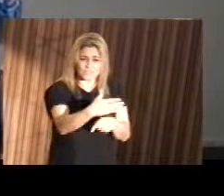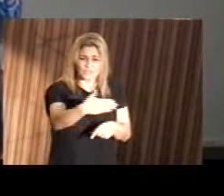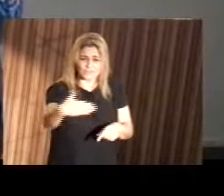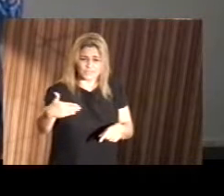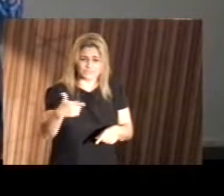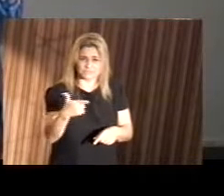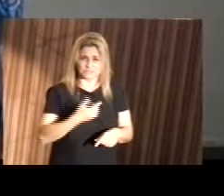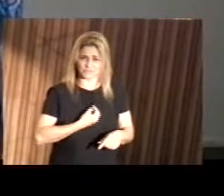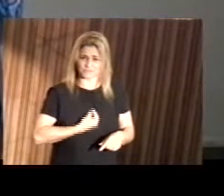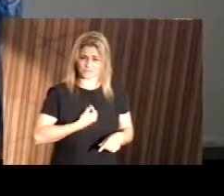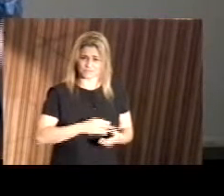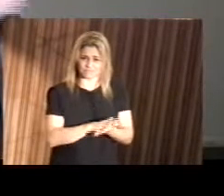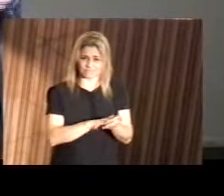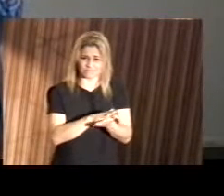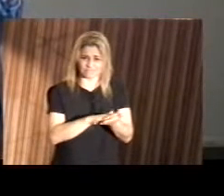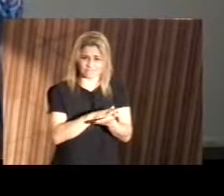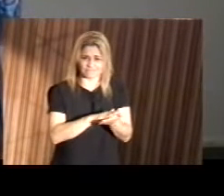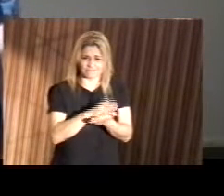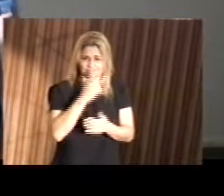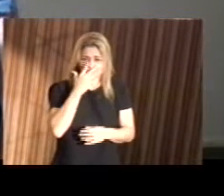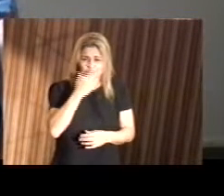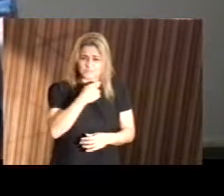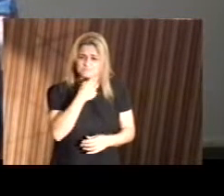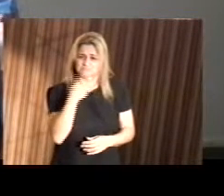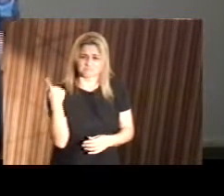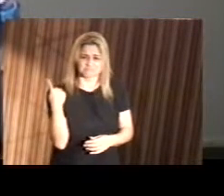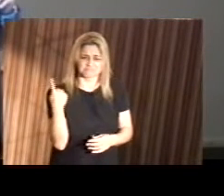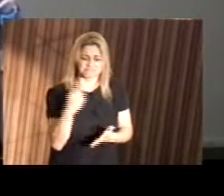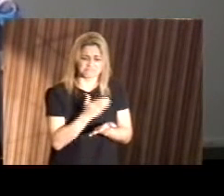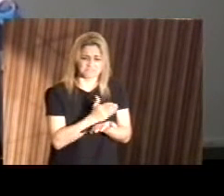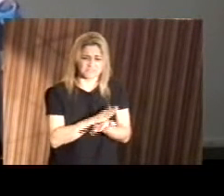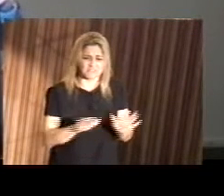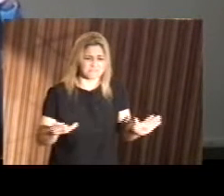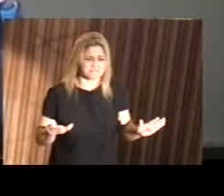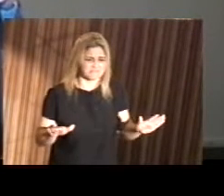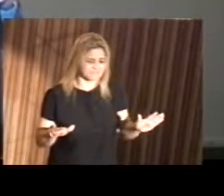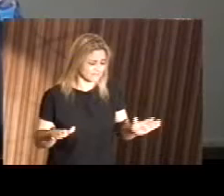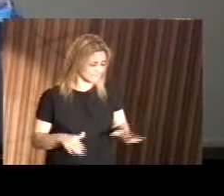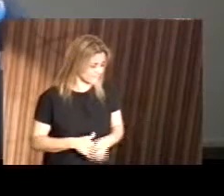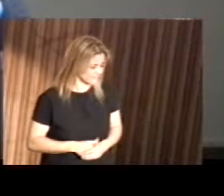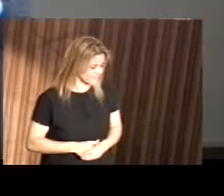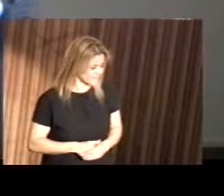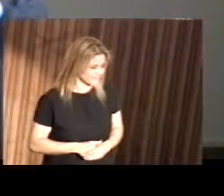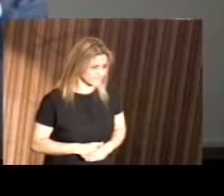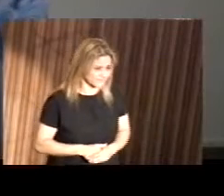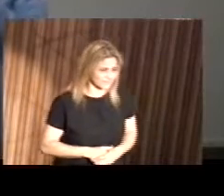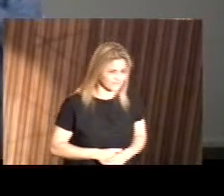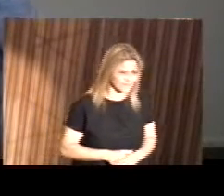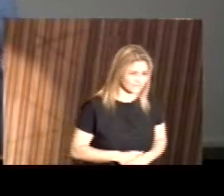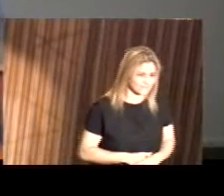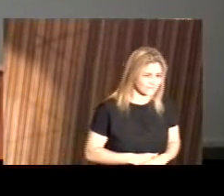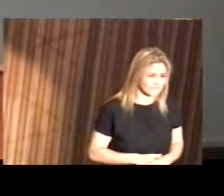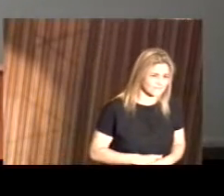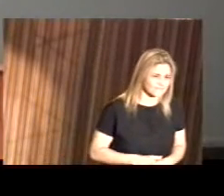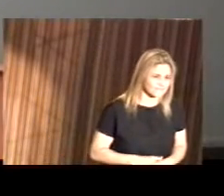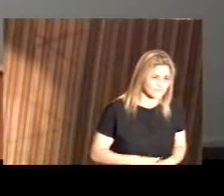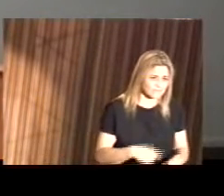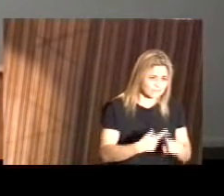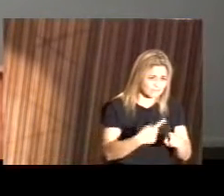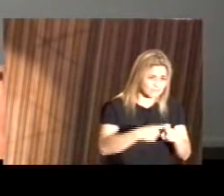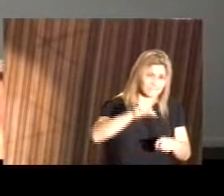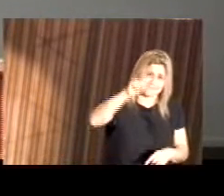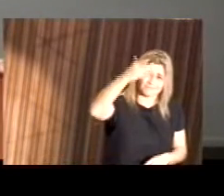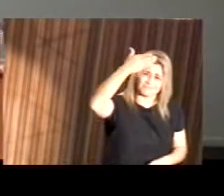sobrevive. É morto, aquele vale é deserto. É morto. Porque Deus estava